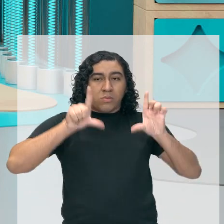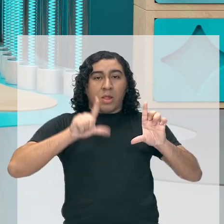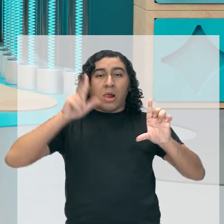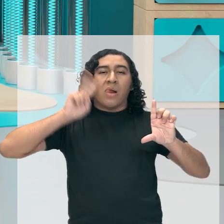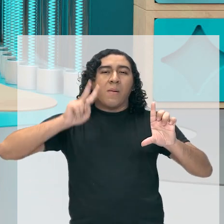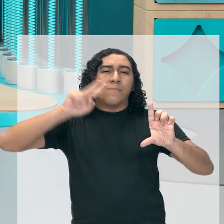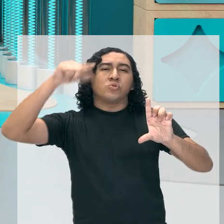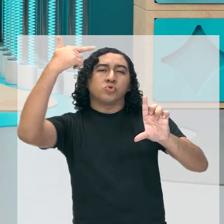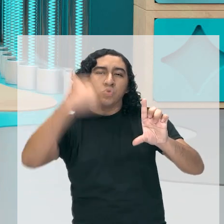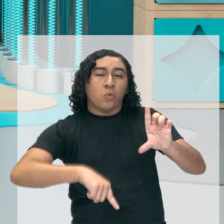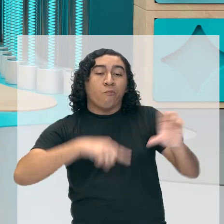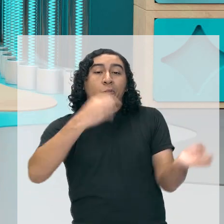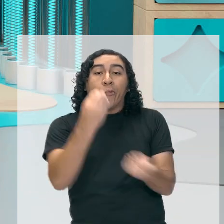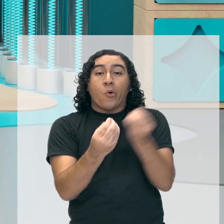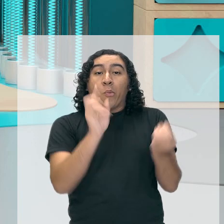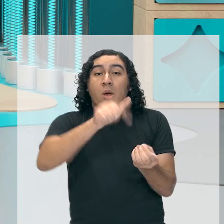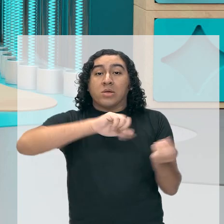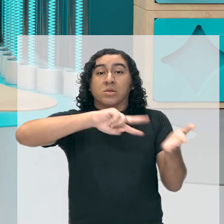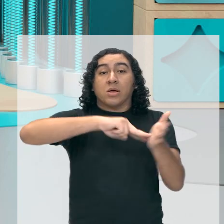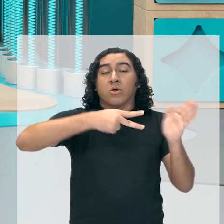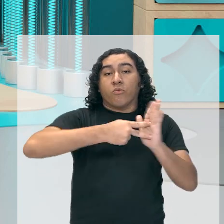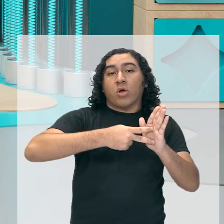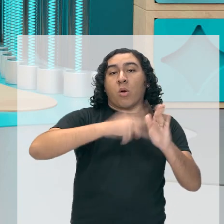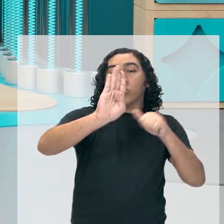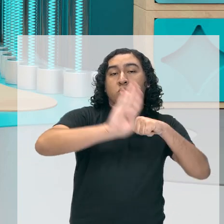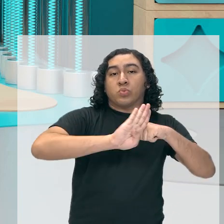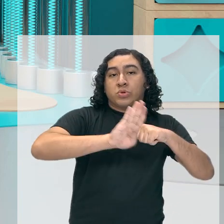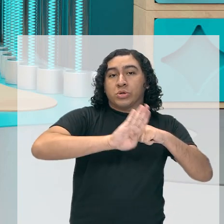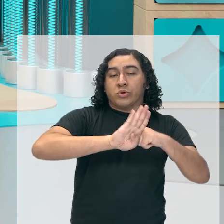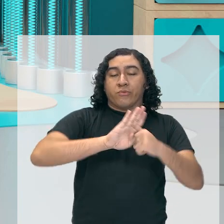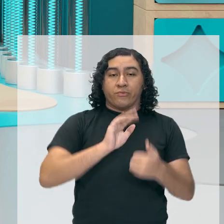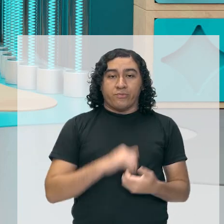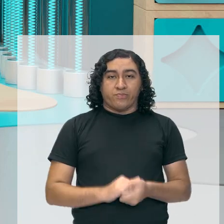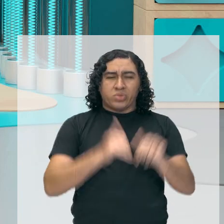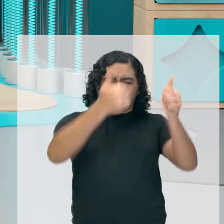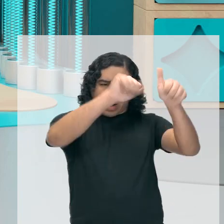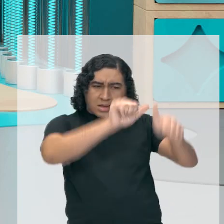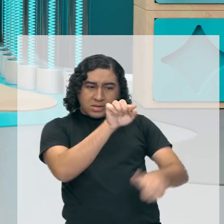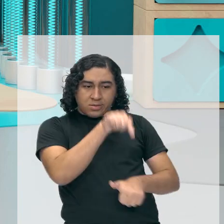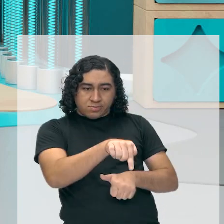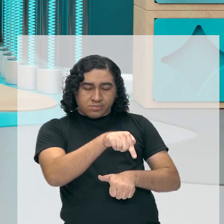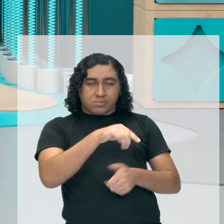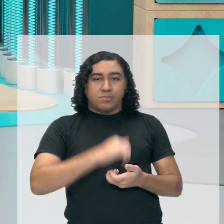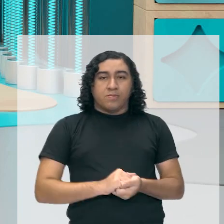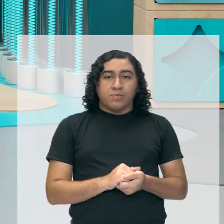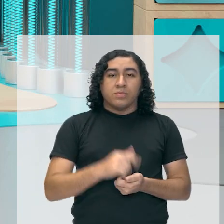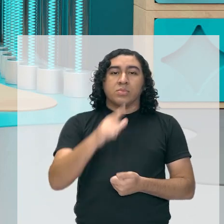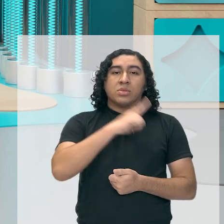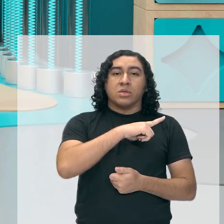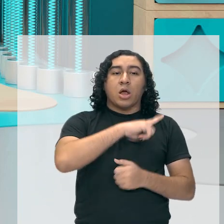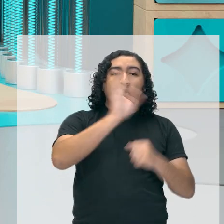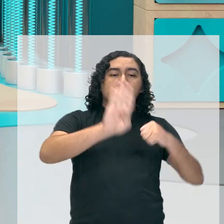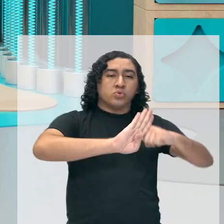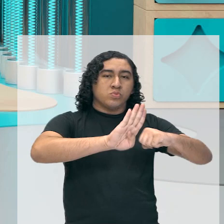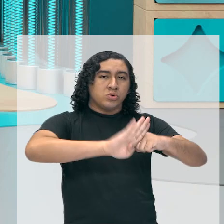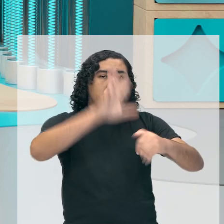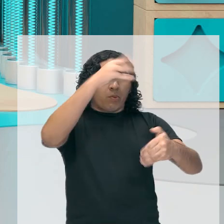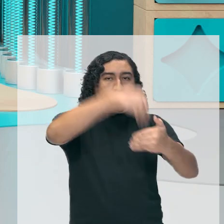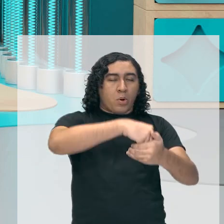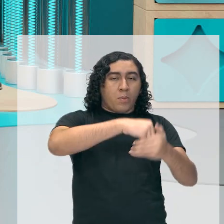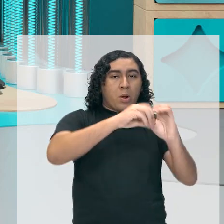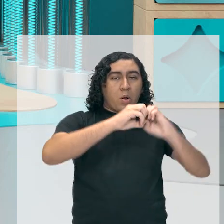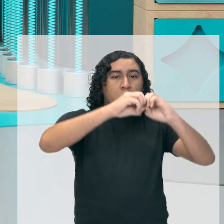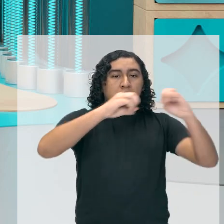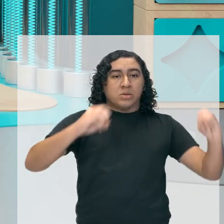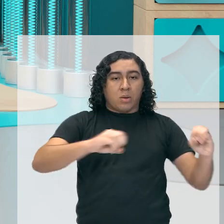essa parte como o sujeito da oração. Então, o sintagma nominal é o sujeito da oração. Colocando aí